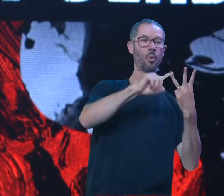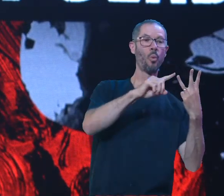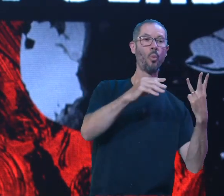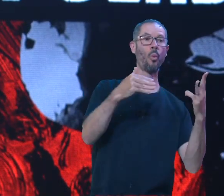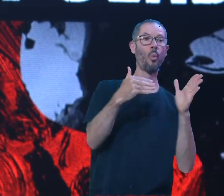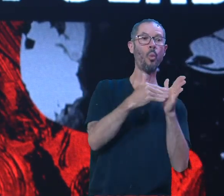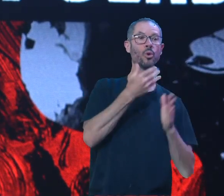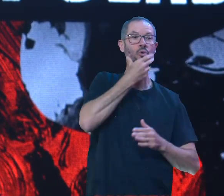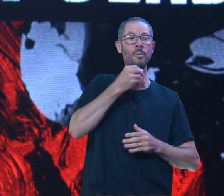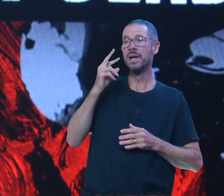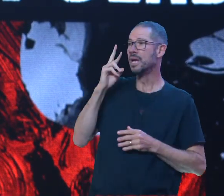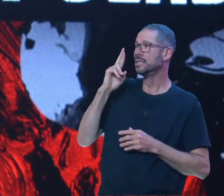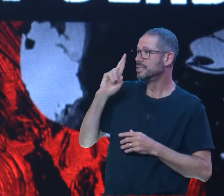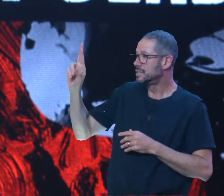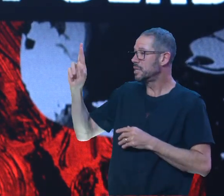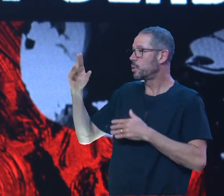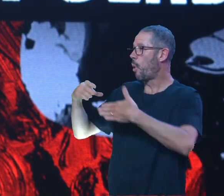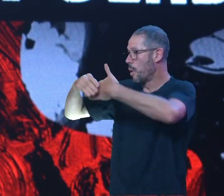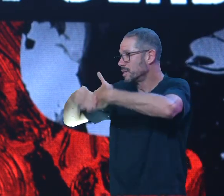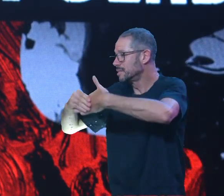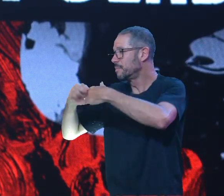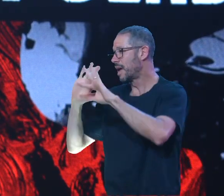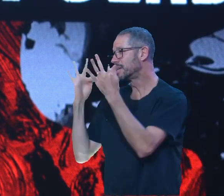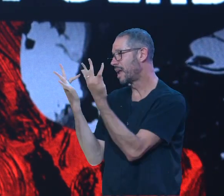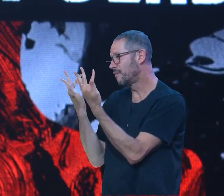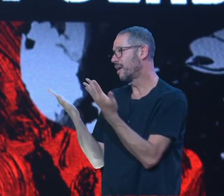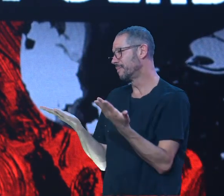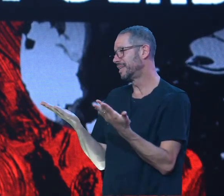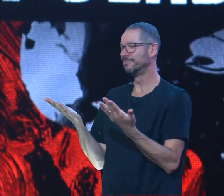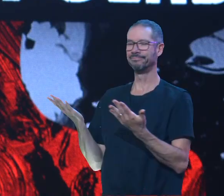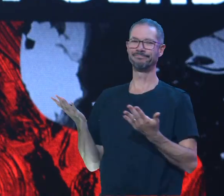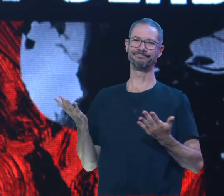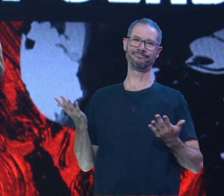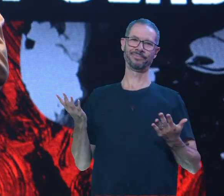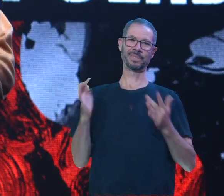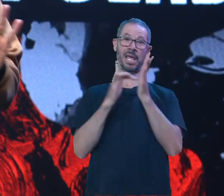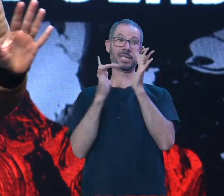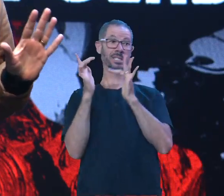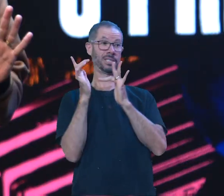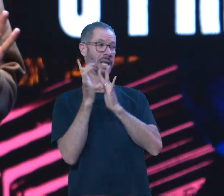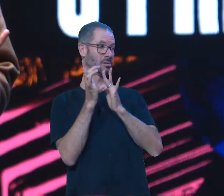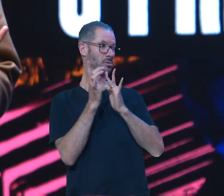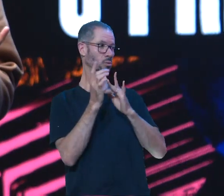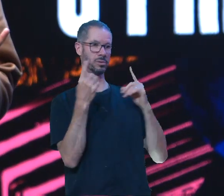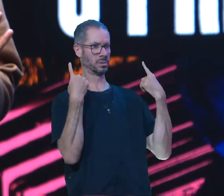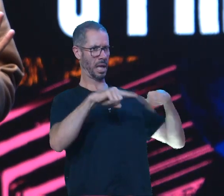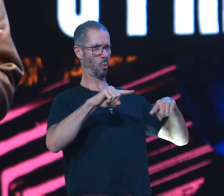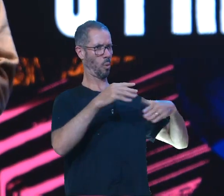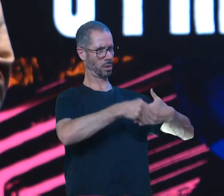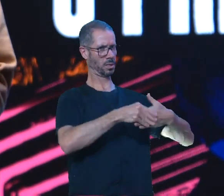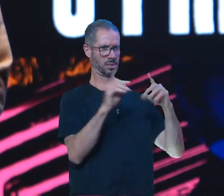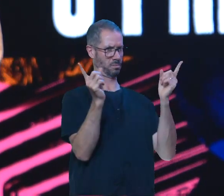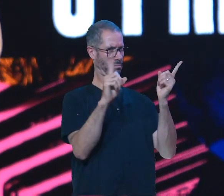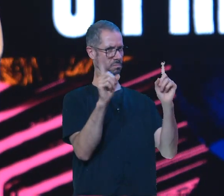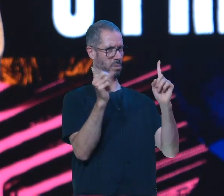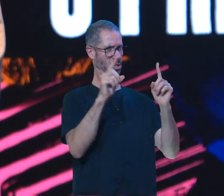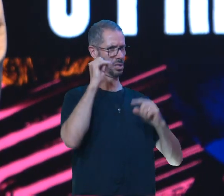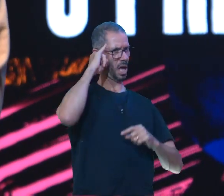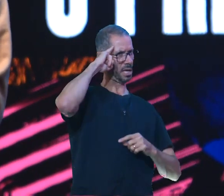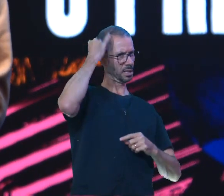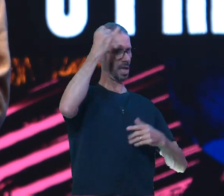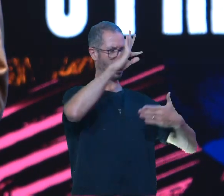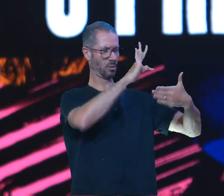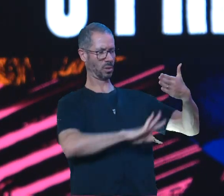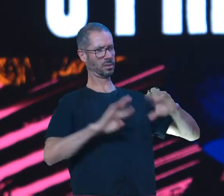dizer: Senhor, deixa primeiro me despedir da minha família. Gente, Jesus não é contra despedidas, tá? Não é essa a ideia do